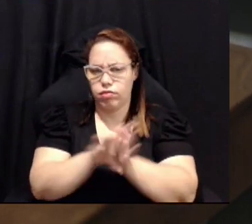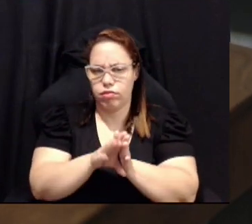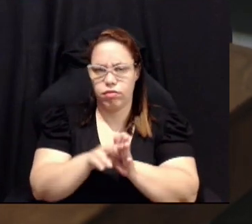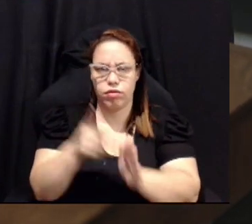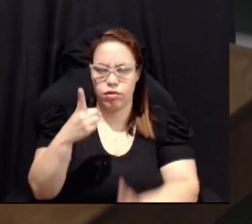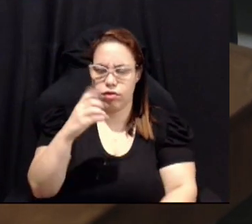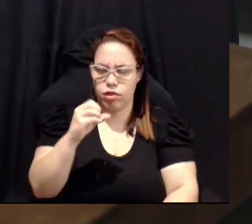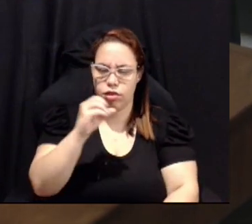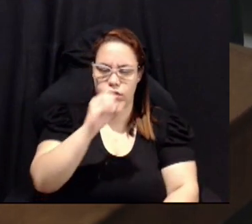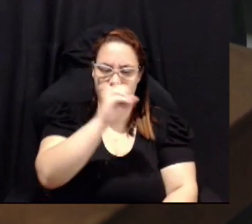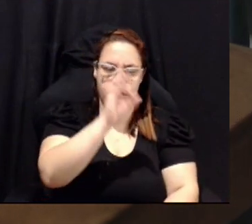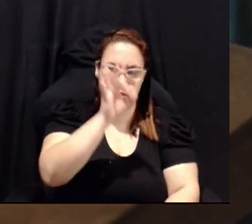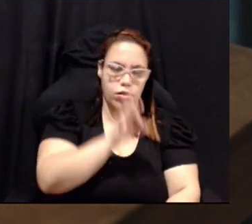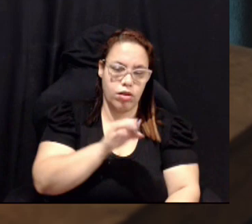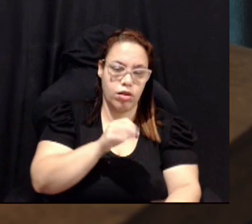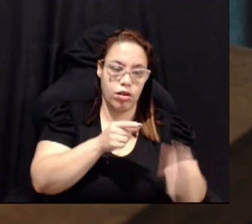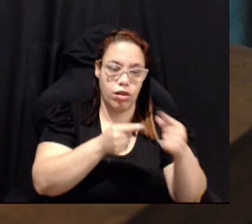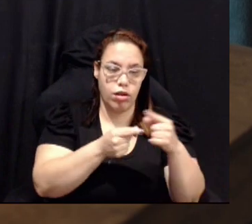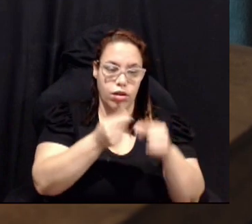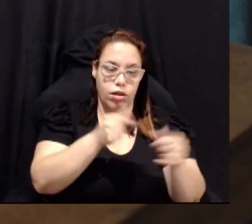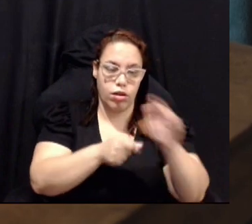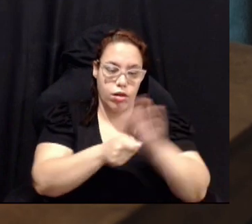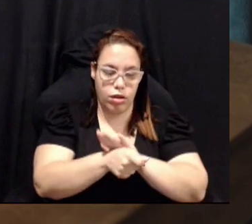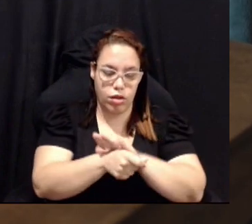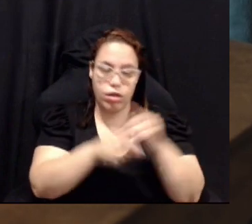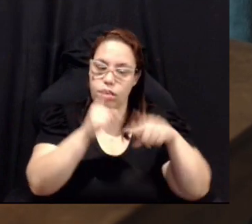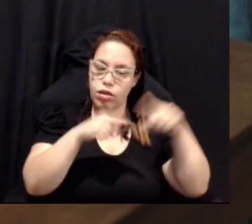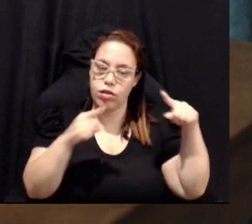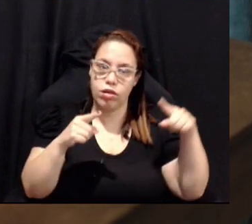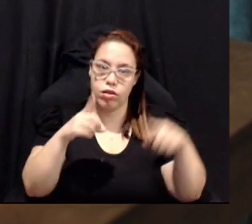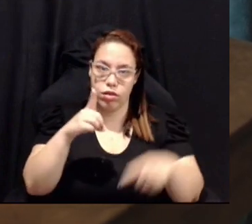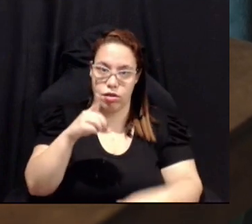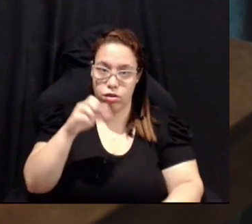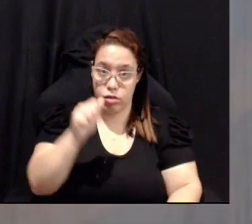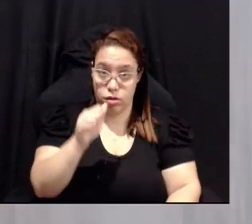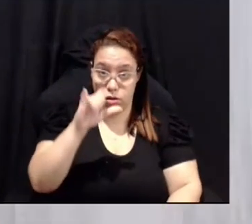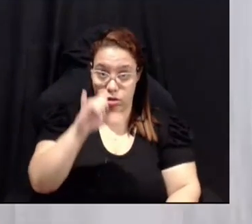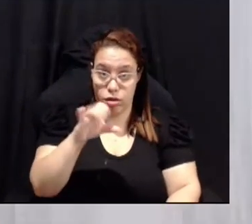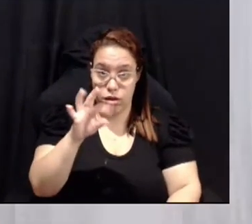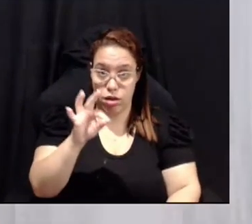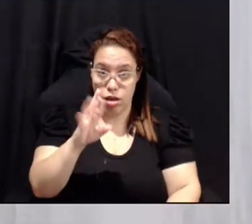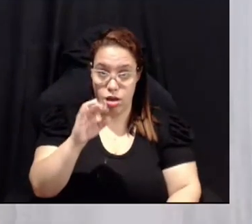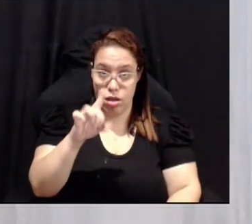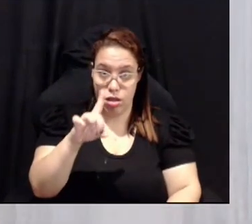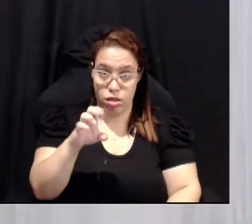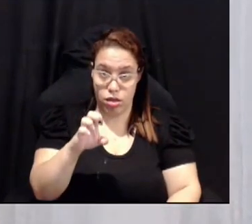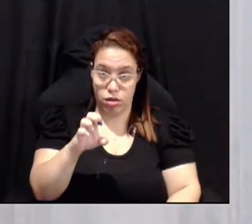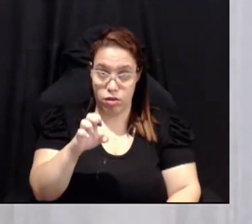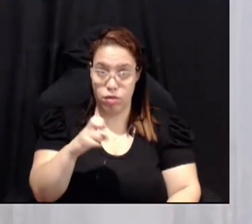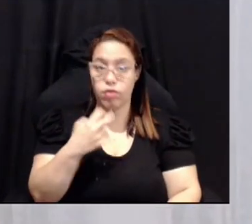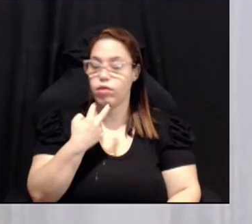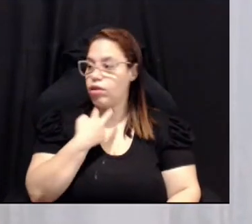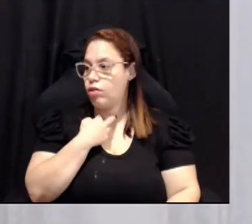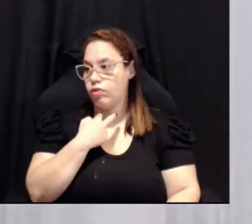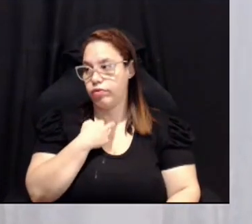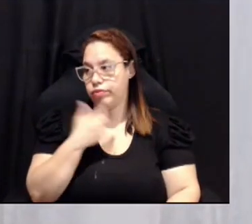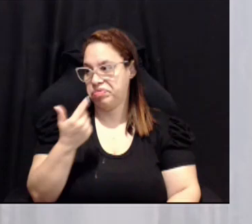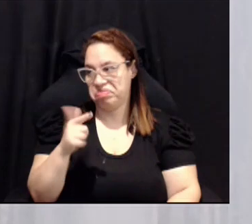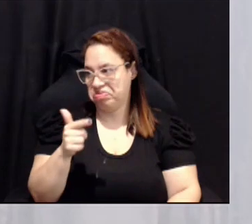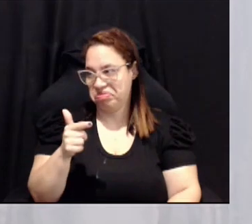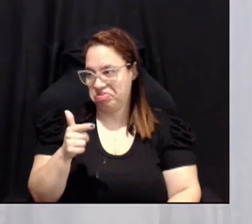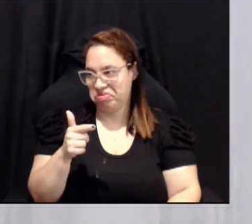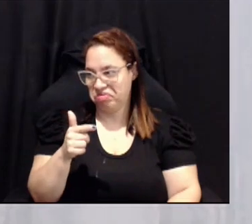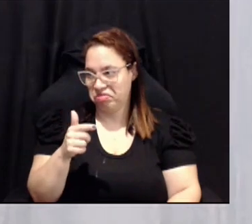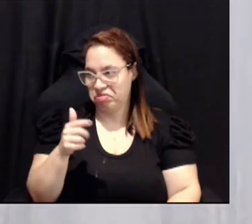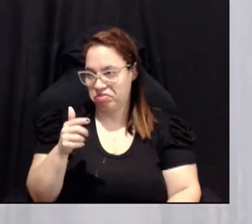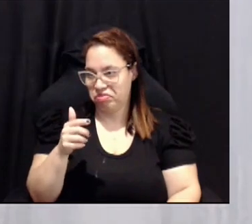variável, né, que aí pode ser o Day Trade. Então, se você não tem esse conhecimento do seu